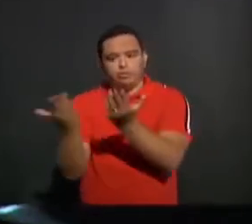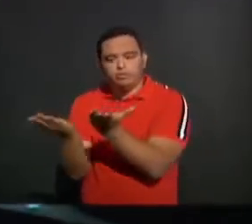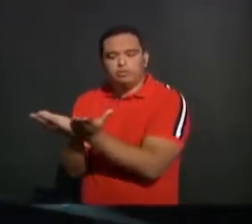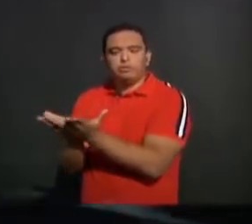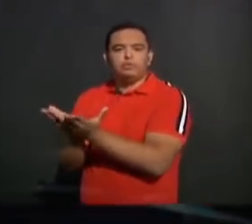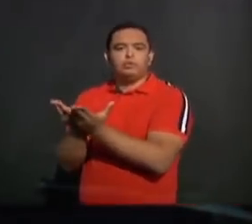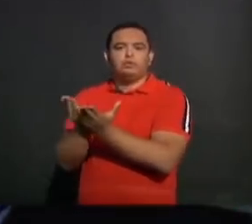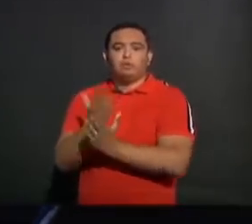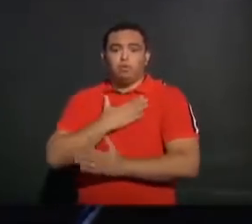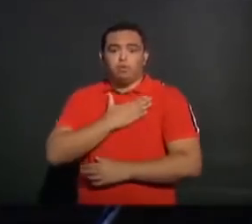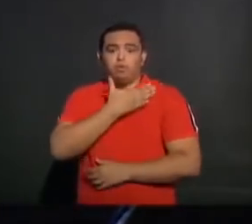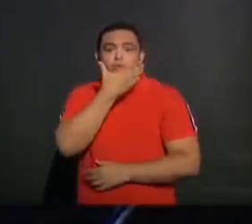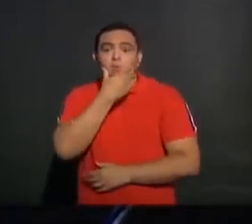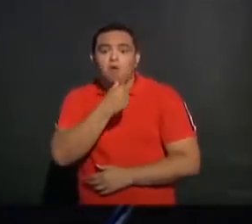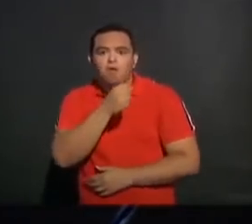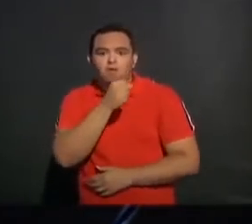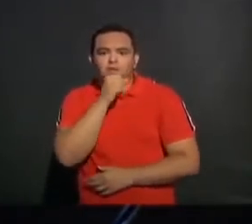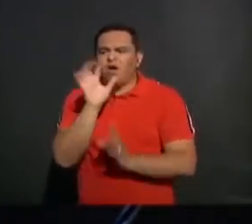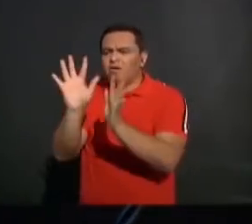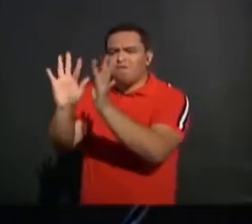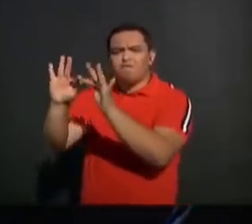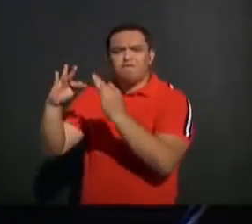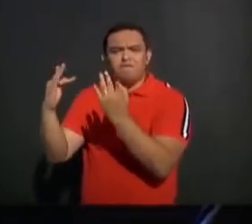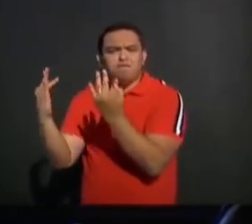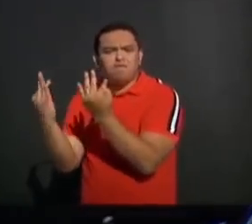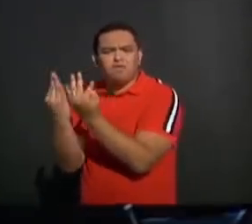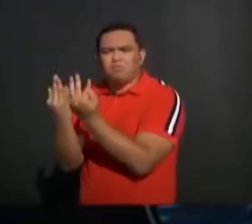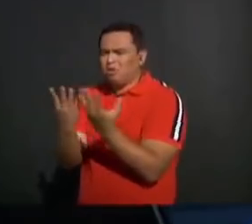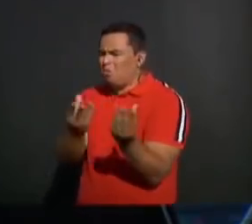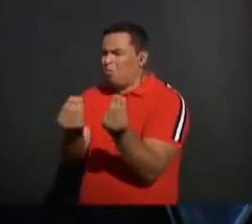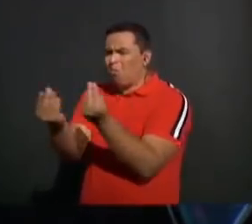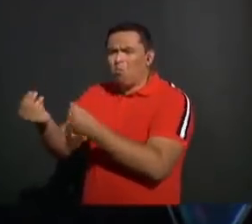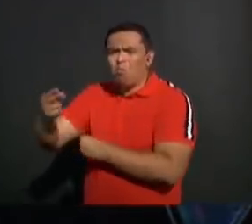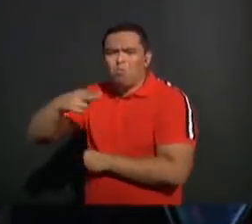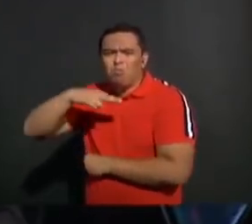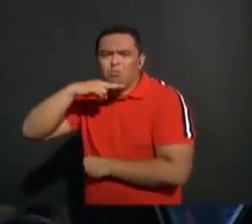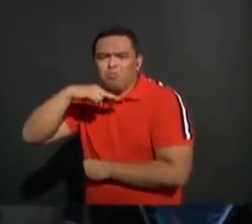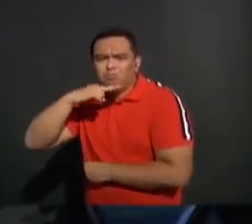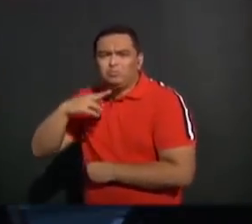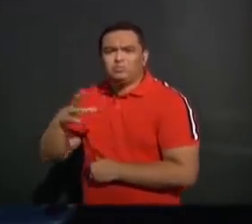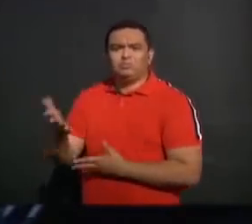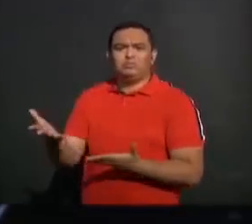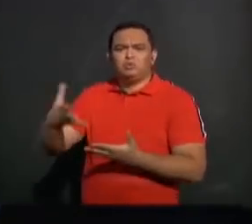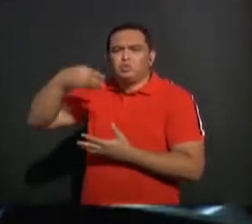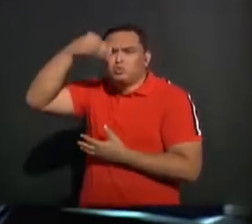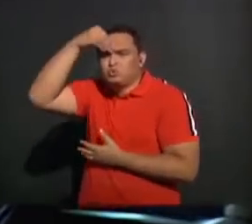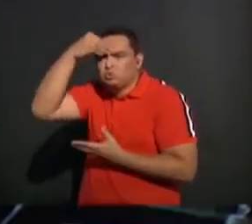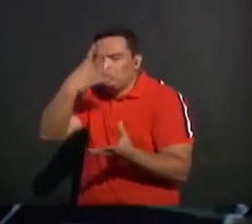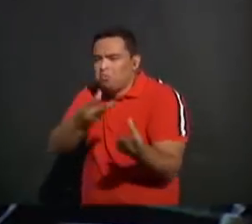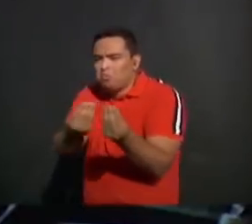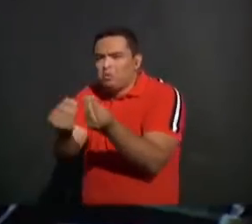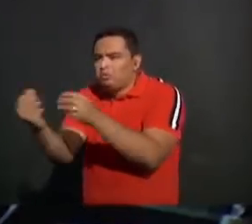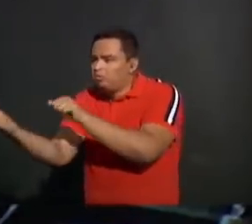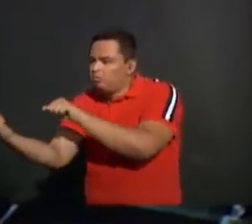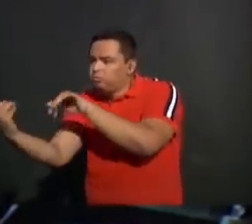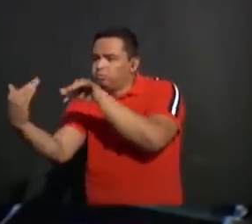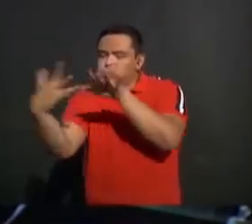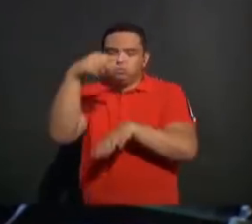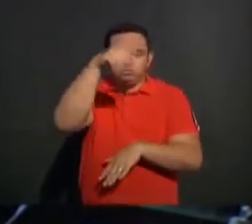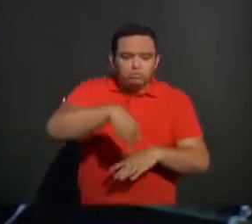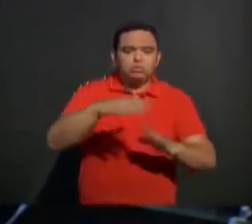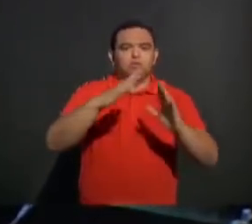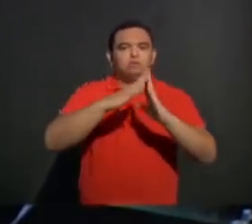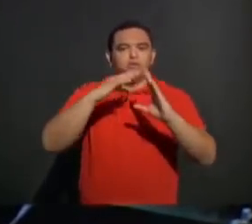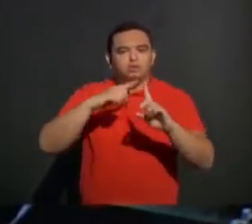pegou a família inteira. Um monte de filho, um monte de neto, um monte de sobrinho, um monte de endemoniado. E levou o povo tudo para Jesus. Foi